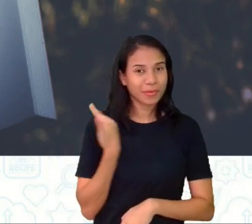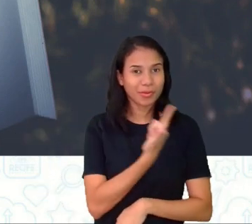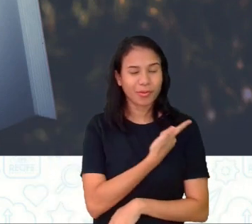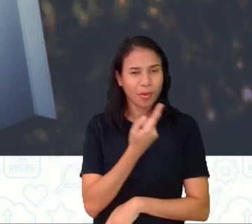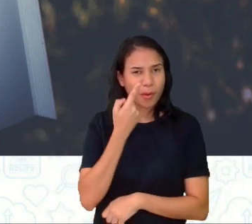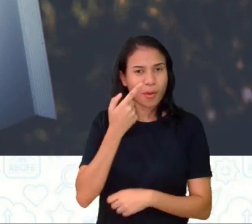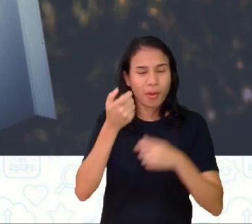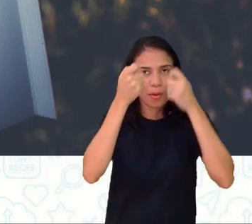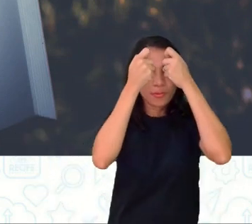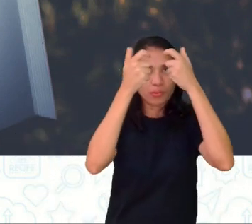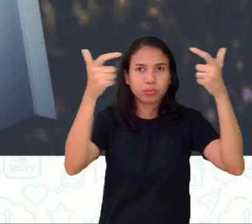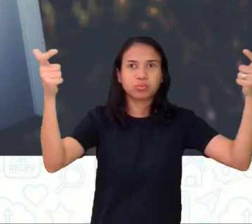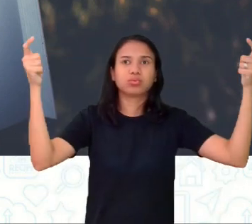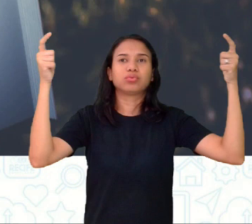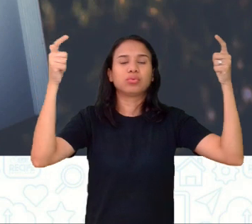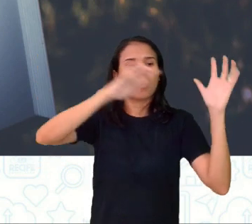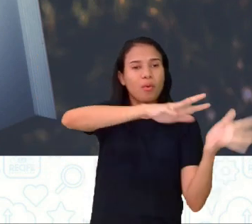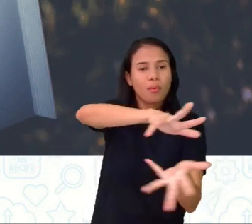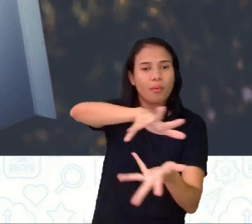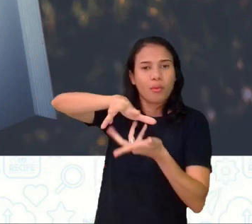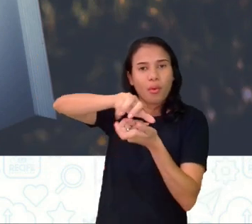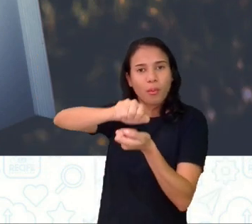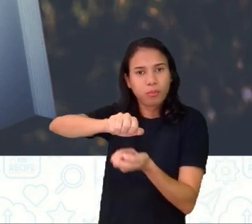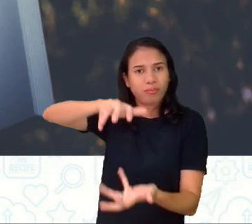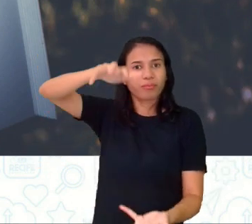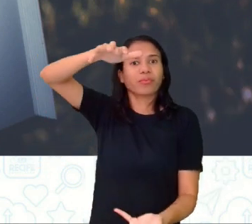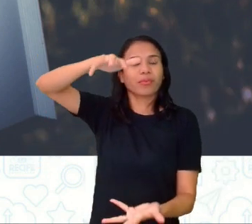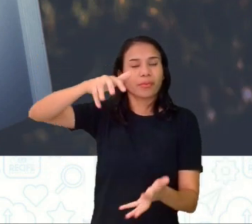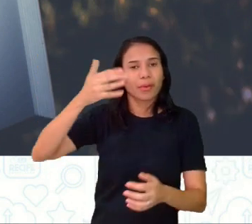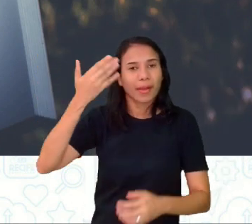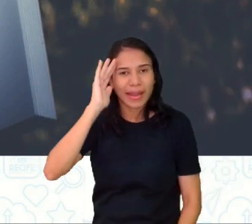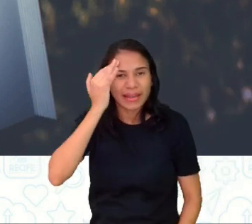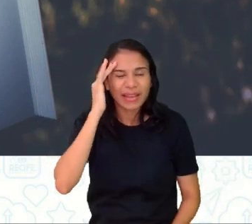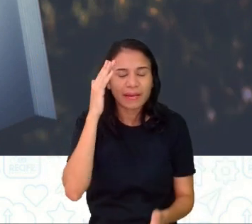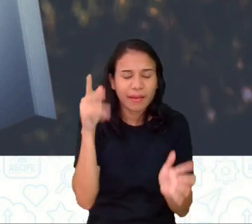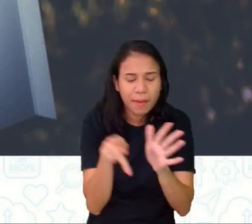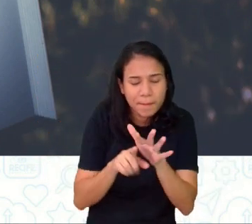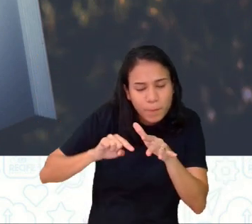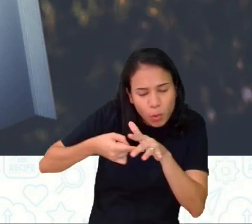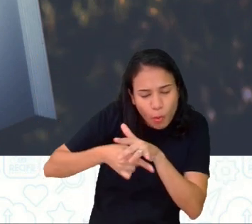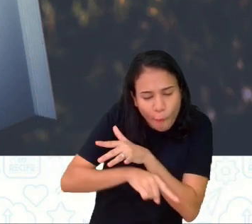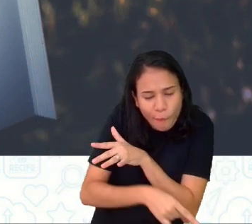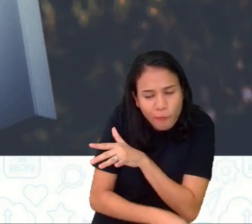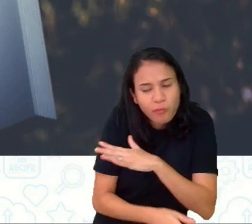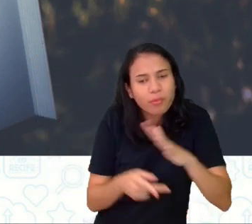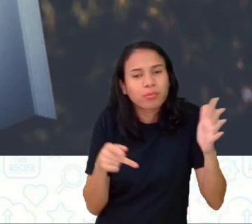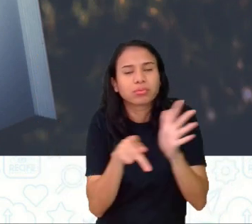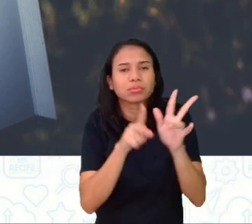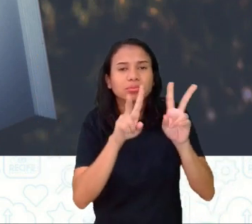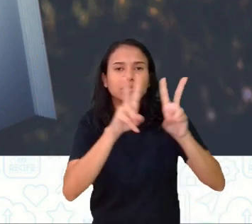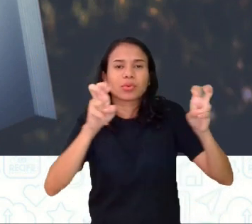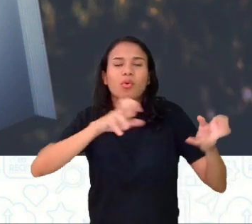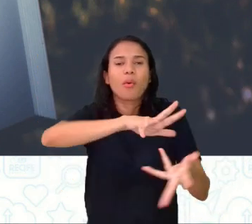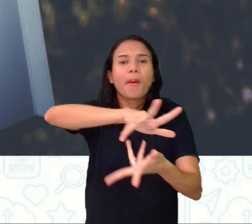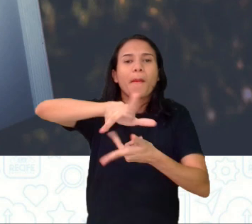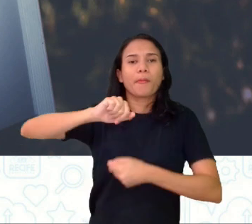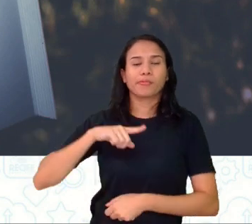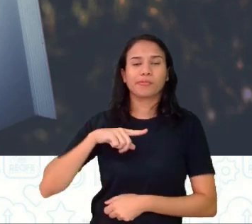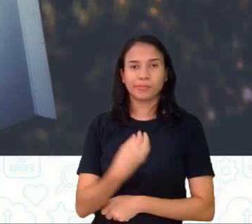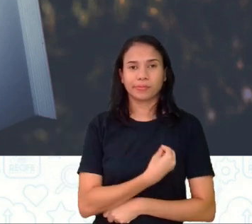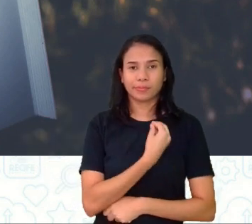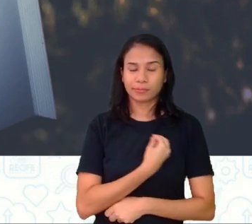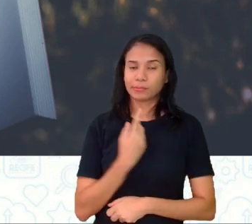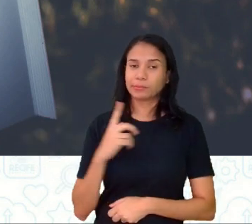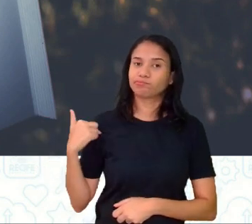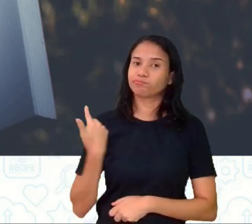essa ampliação do mundo, certo? Entender profundamente sobre esse mundo do qual nós